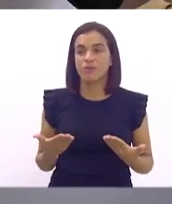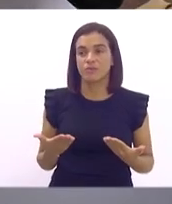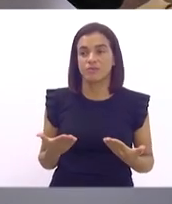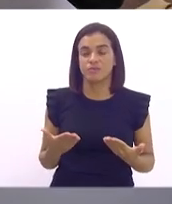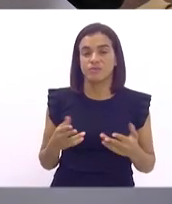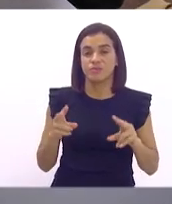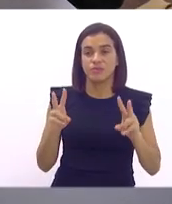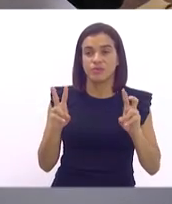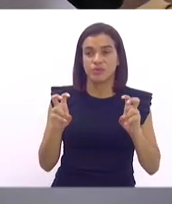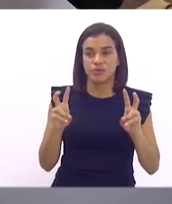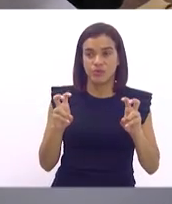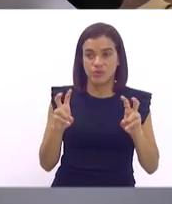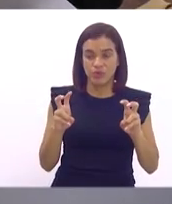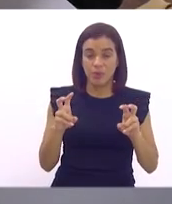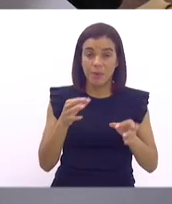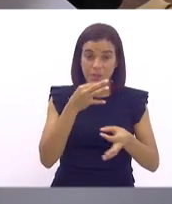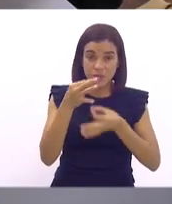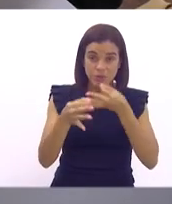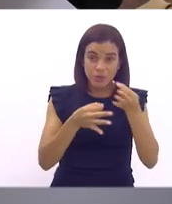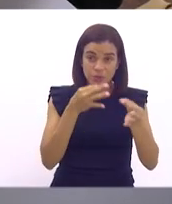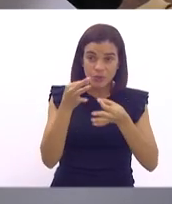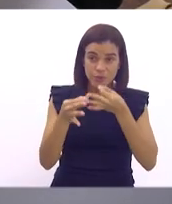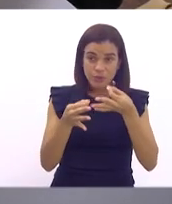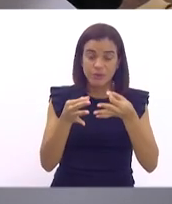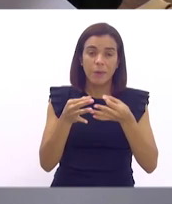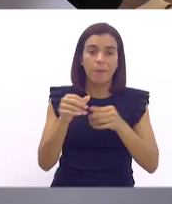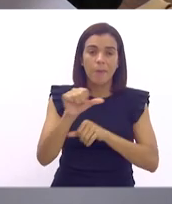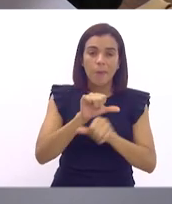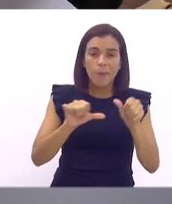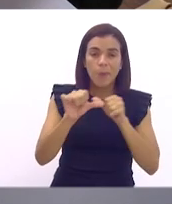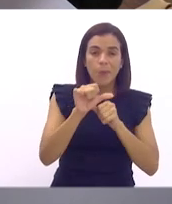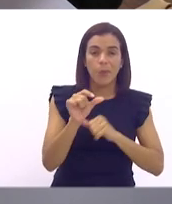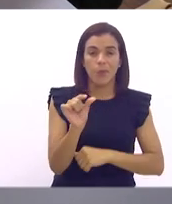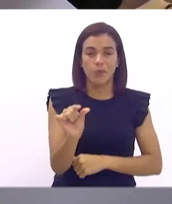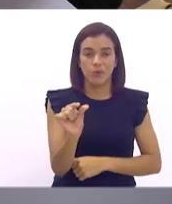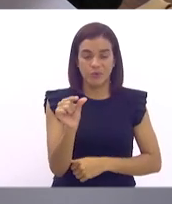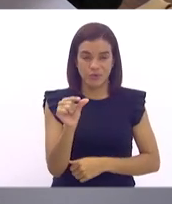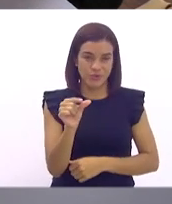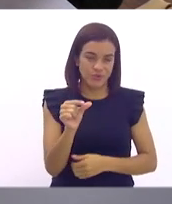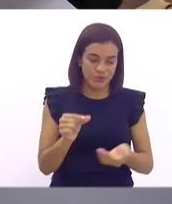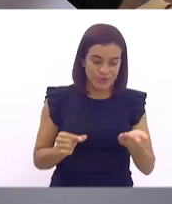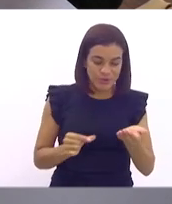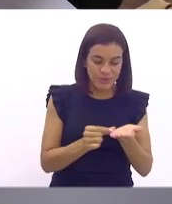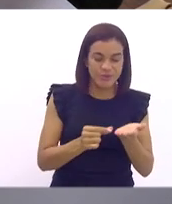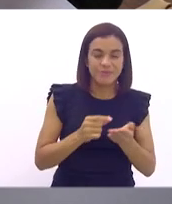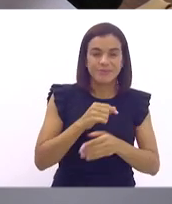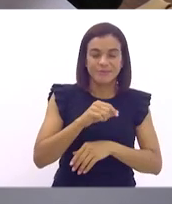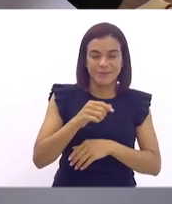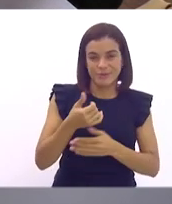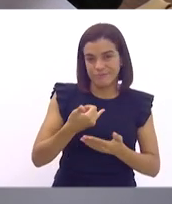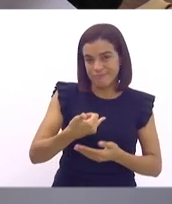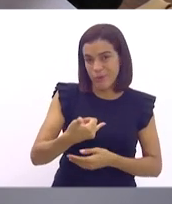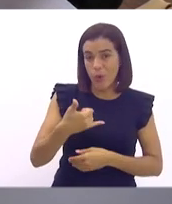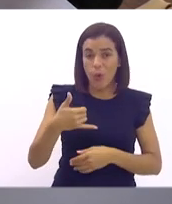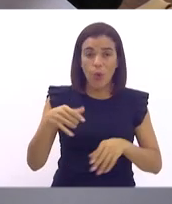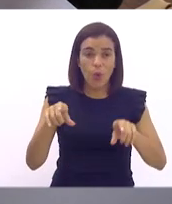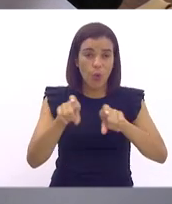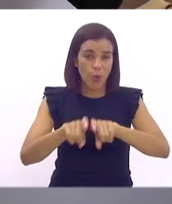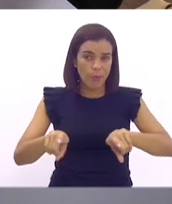à questão da gente sugerir, às vezes, que ela mude o chip, a gente sempre diz, de qualquer forma, computador,